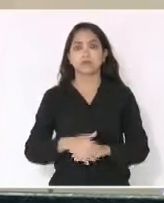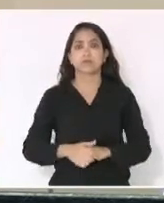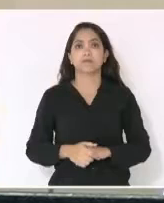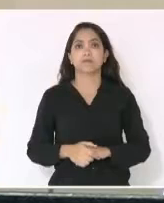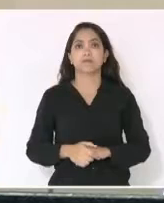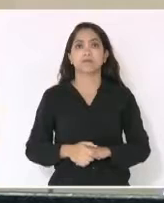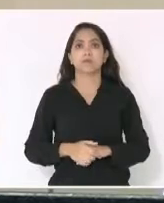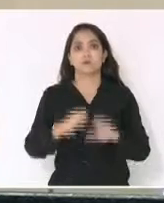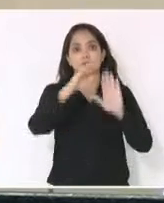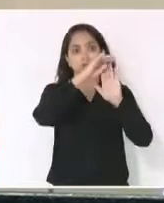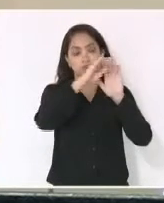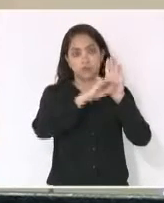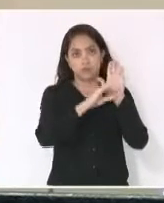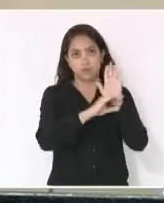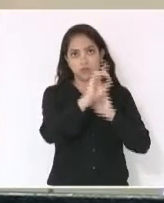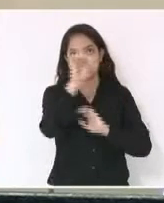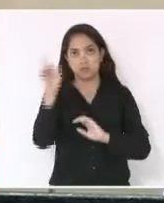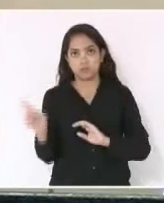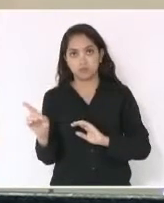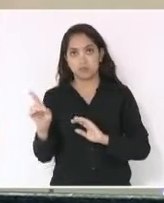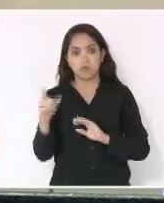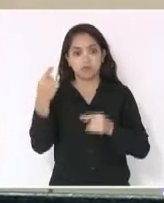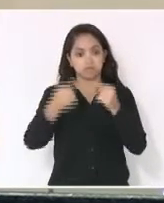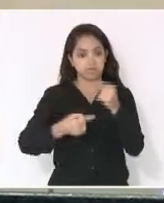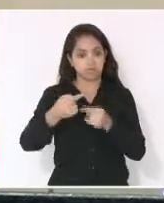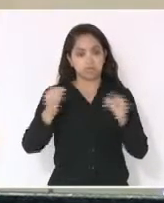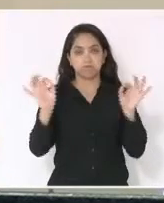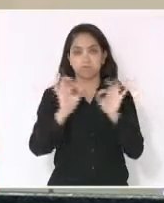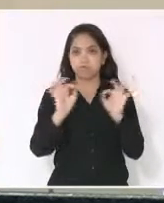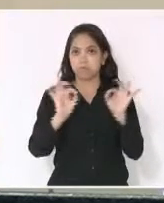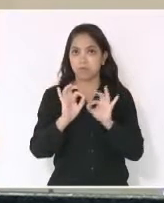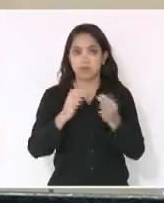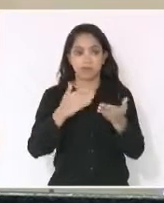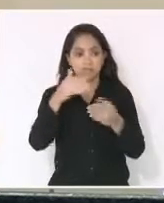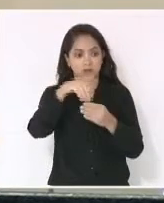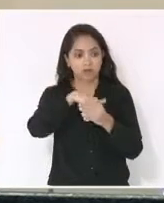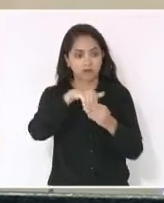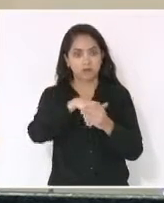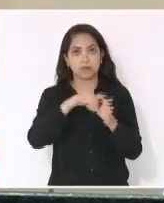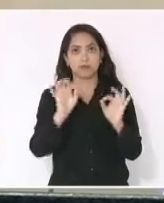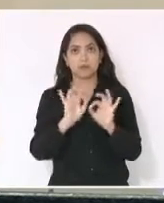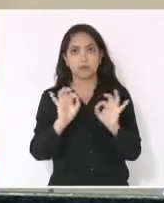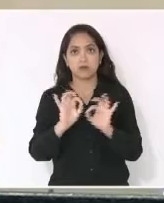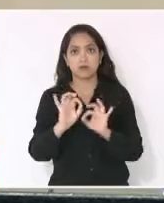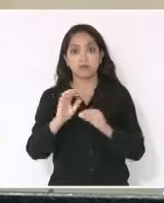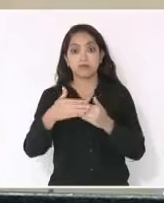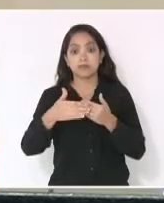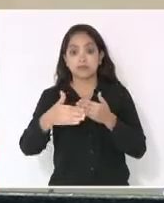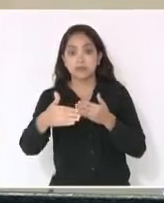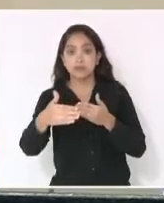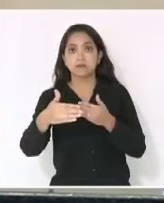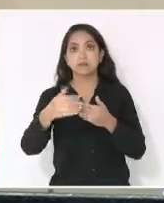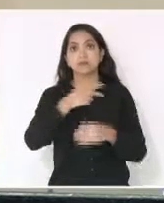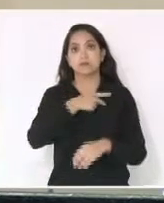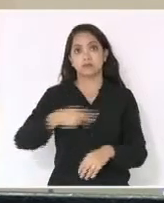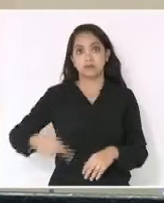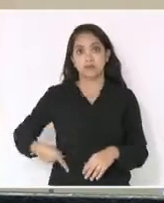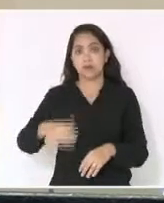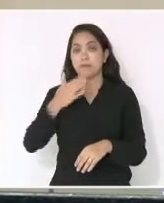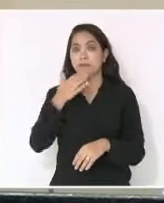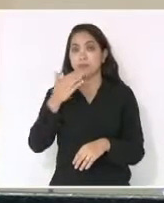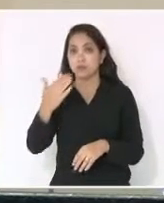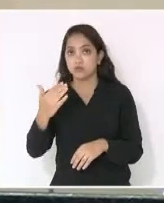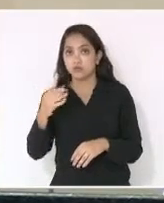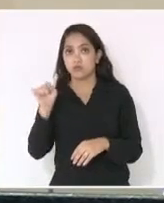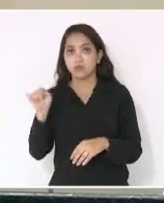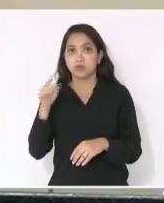ordem do dia não havendo matérias a serem liberadas na sequência à senhora presidente por solicitação do